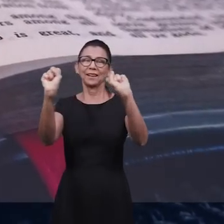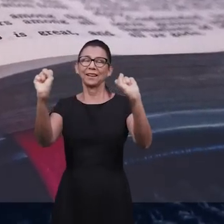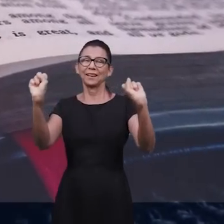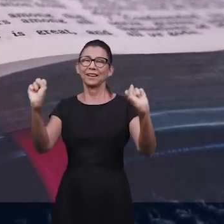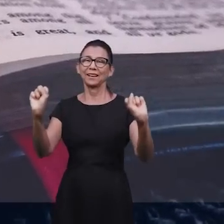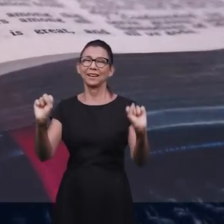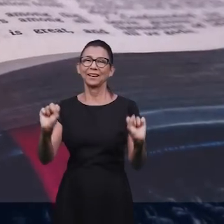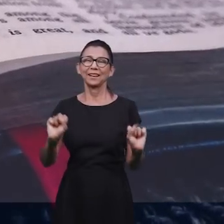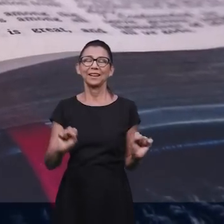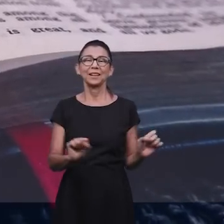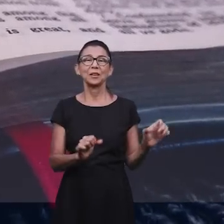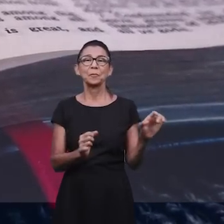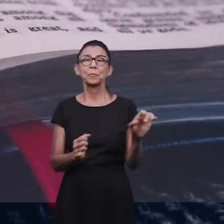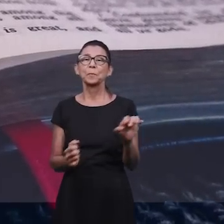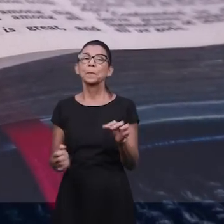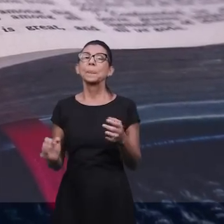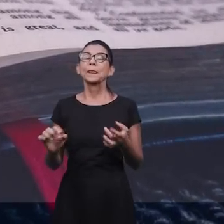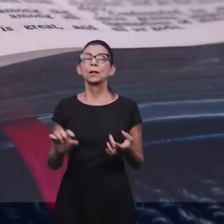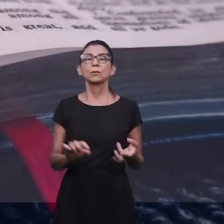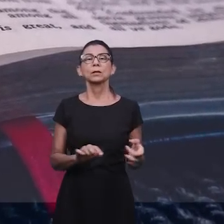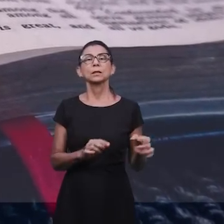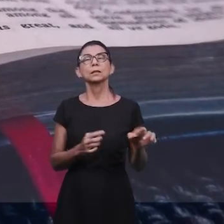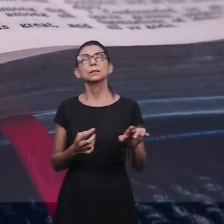vem me